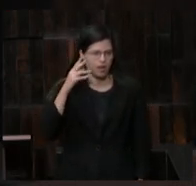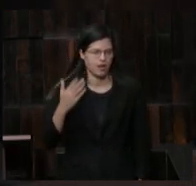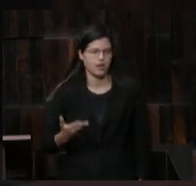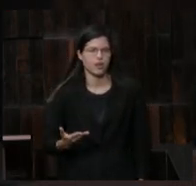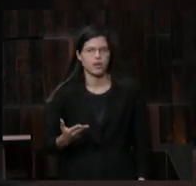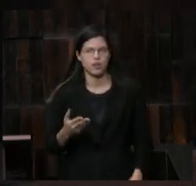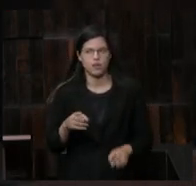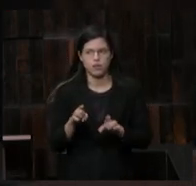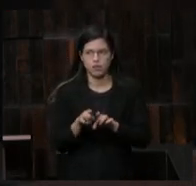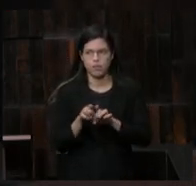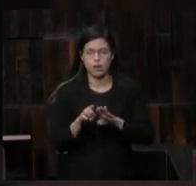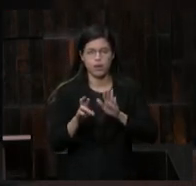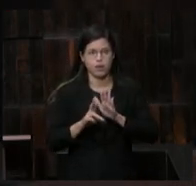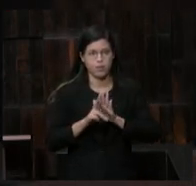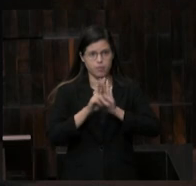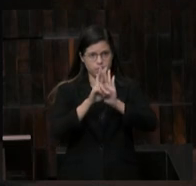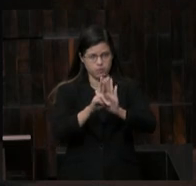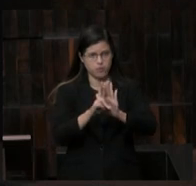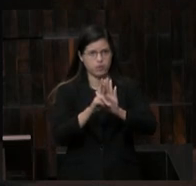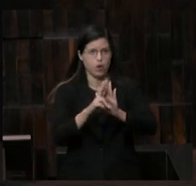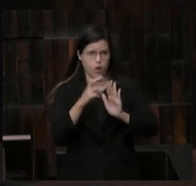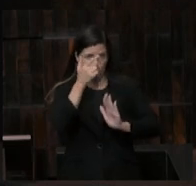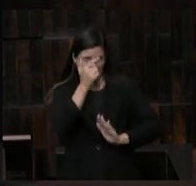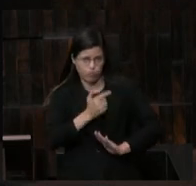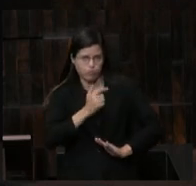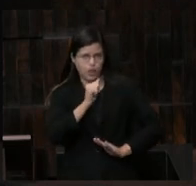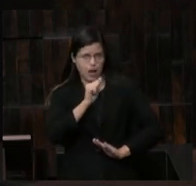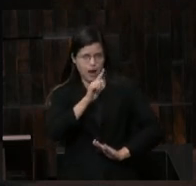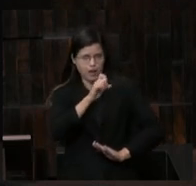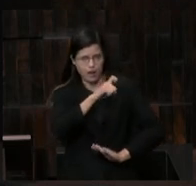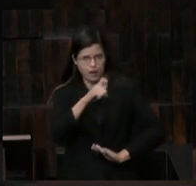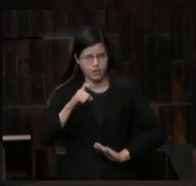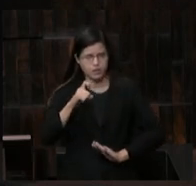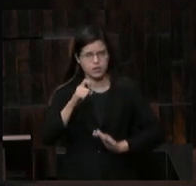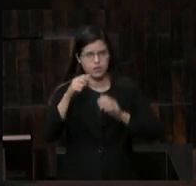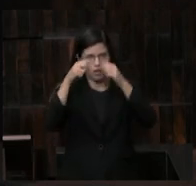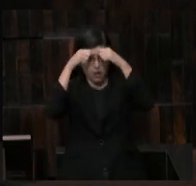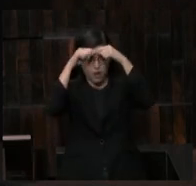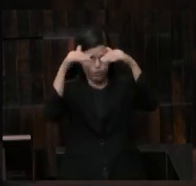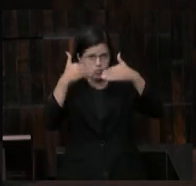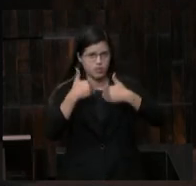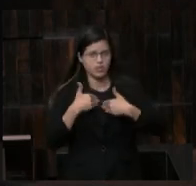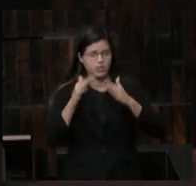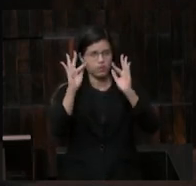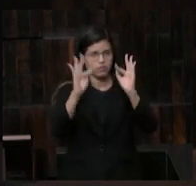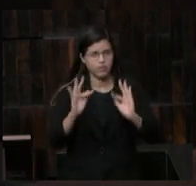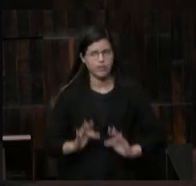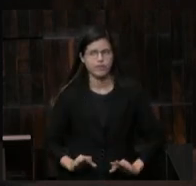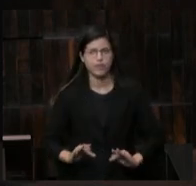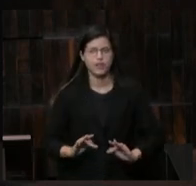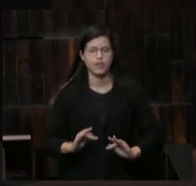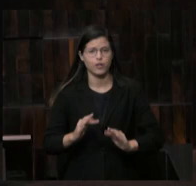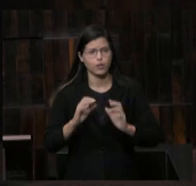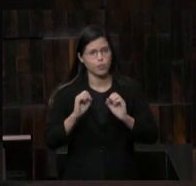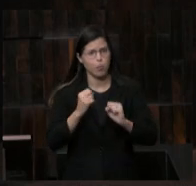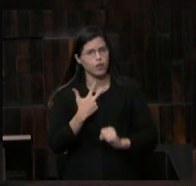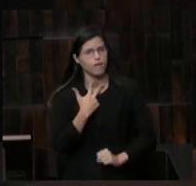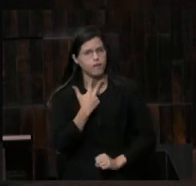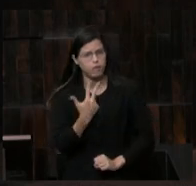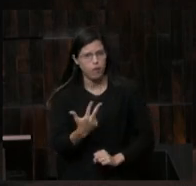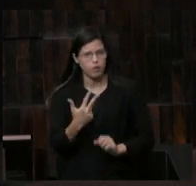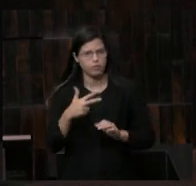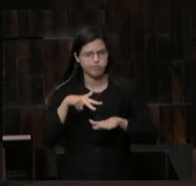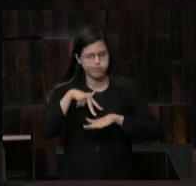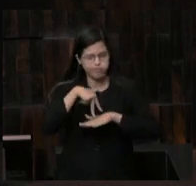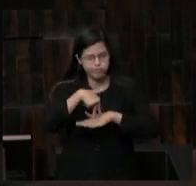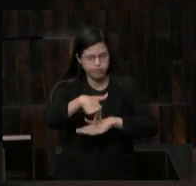família autista, hoje sim, eu, Alex, autista, fico feliz em poder dar esse rosto, essa voz também. E eu